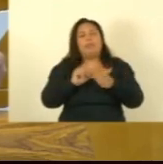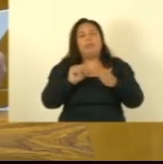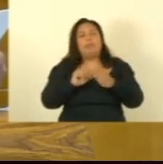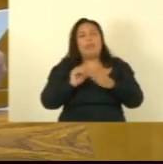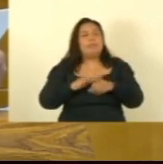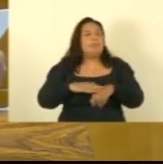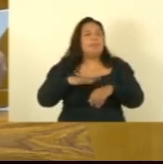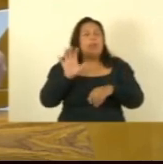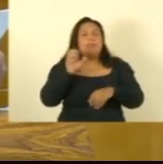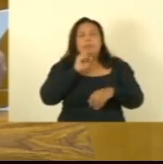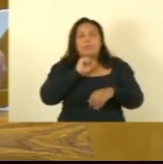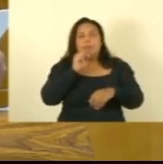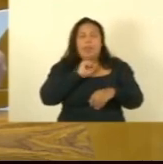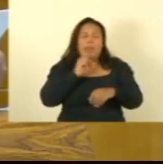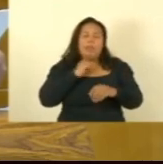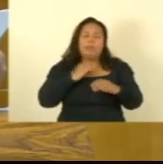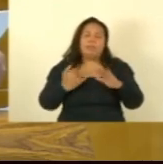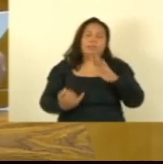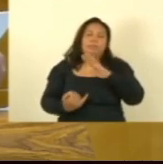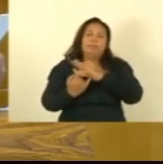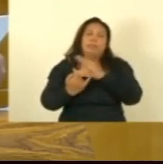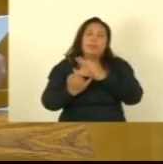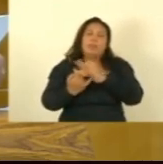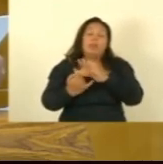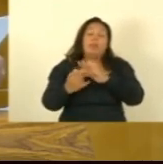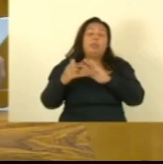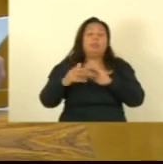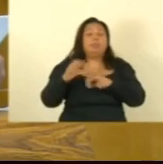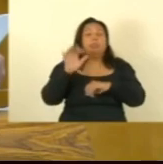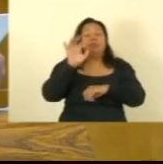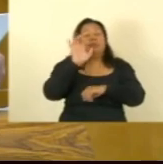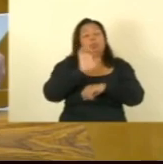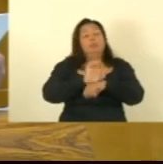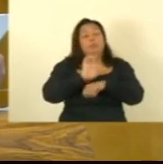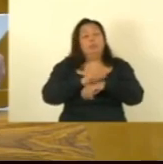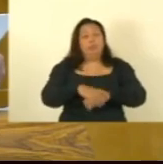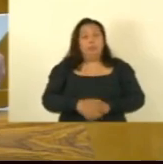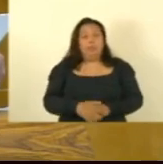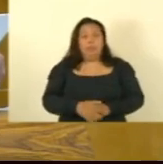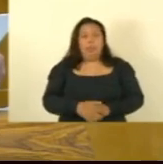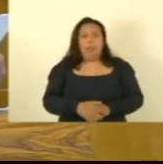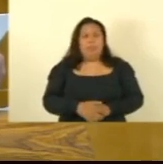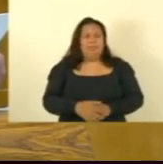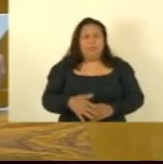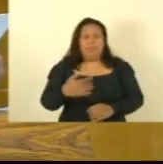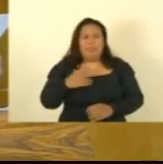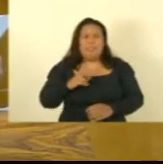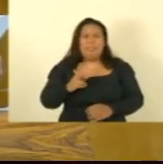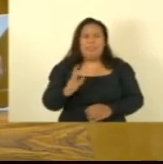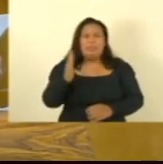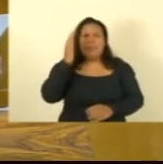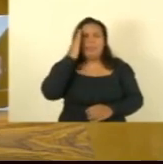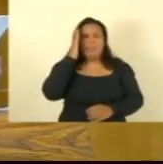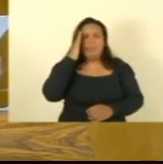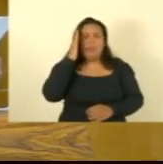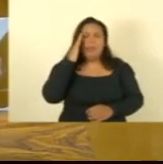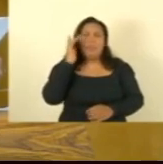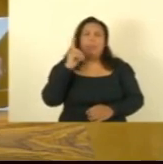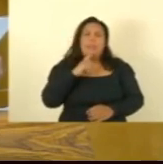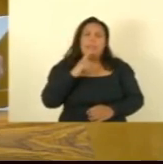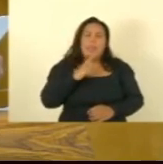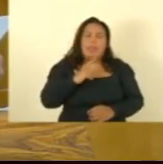antiga instituição do Estado. Nem sempre se sabe que ela esteve e